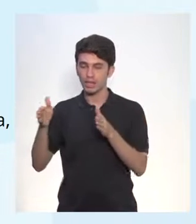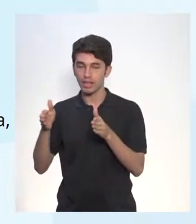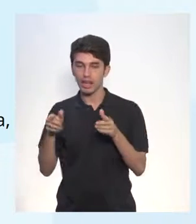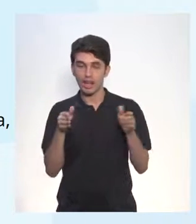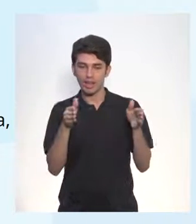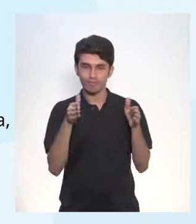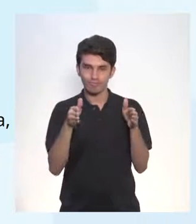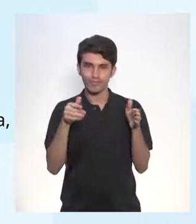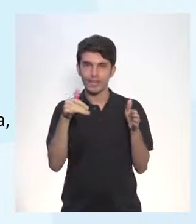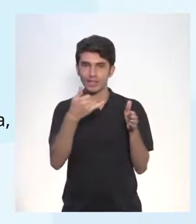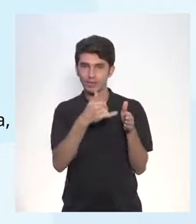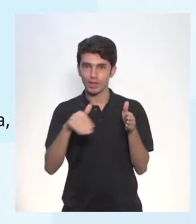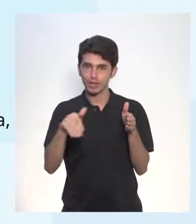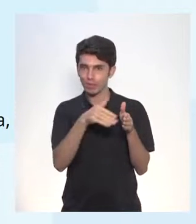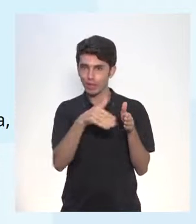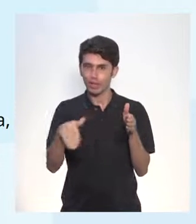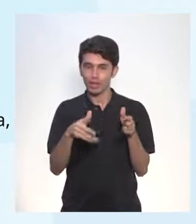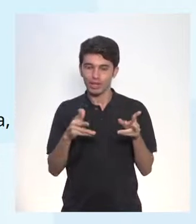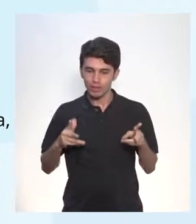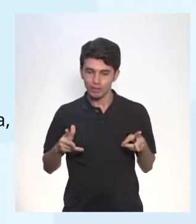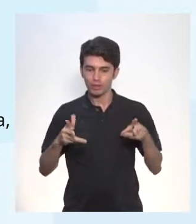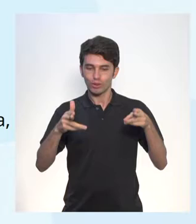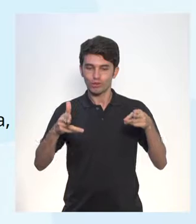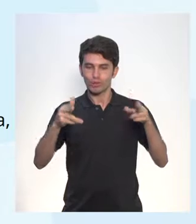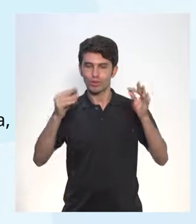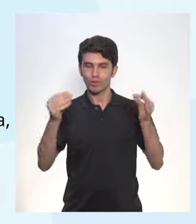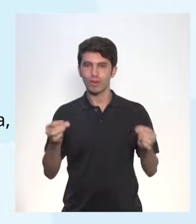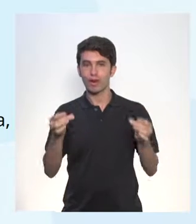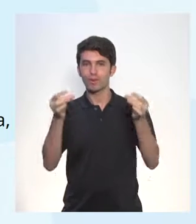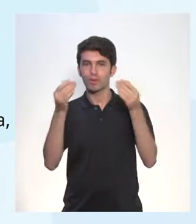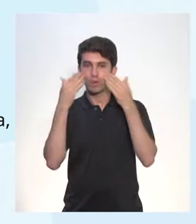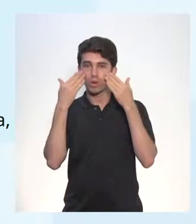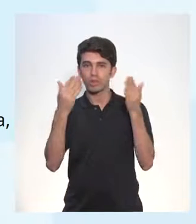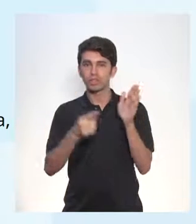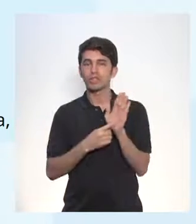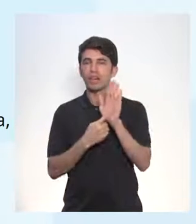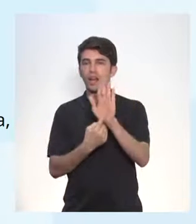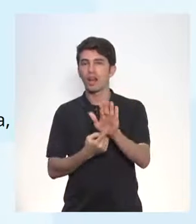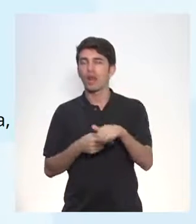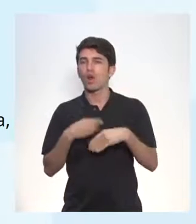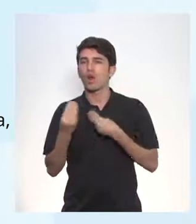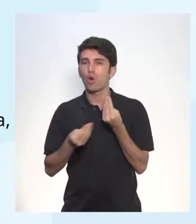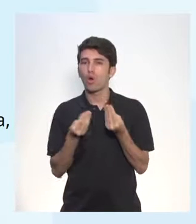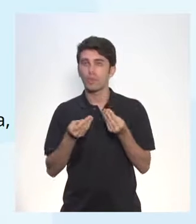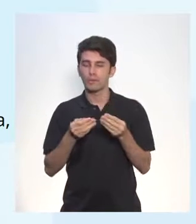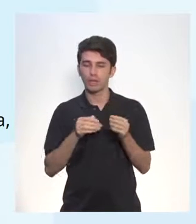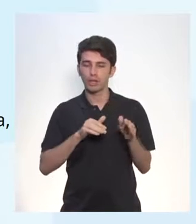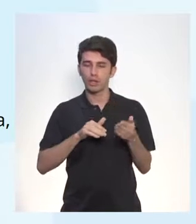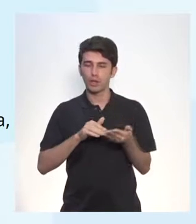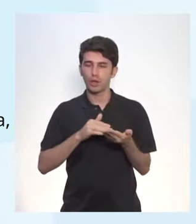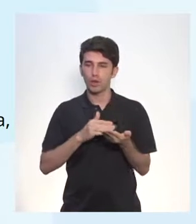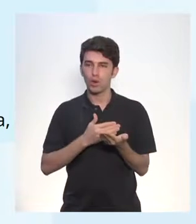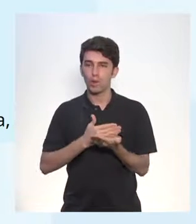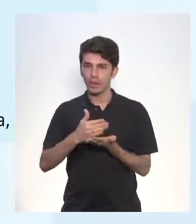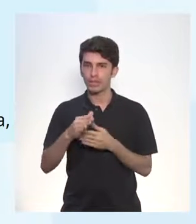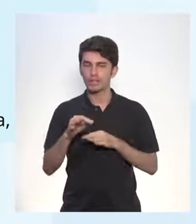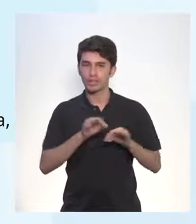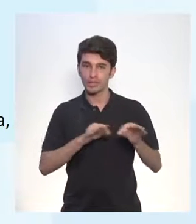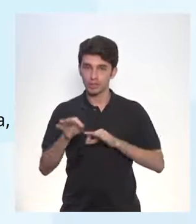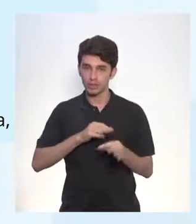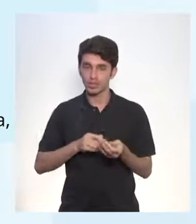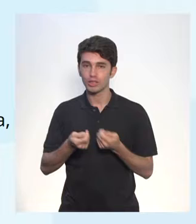recorte neste momento histórico para mostrar um pouquinho onde está inserido também o mercantilismo. Sobre